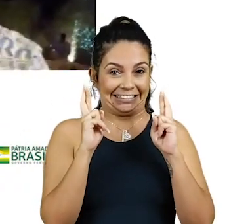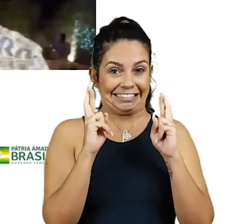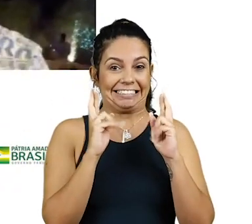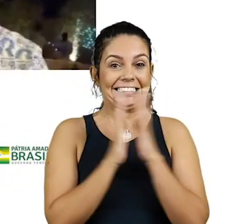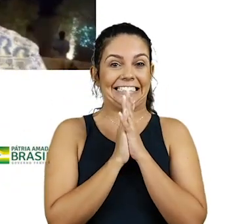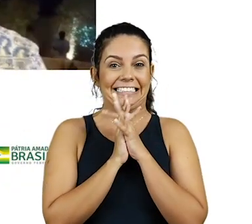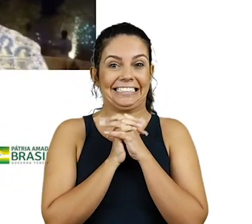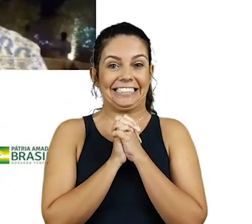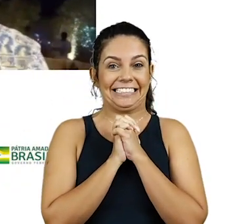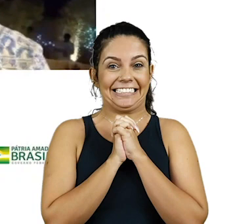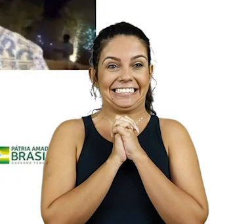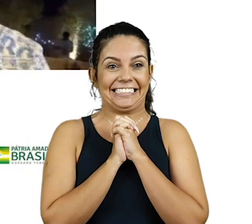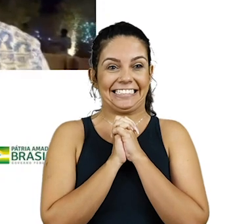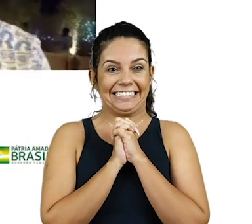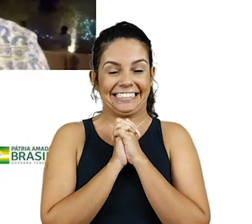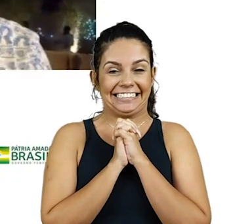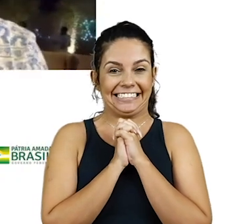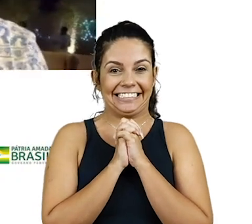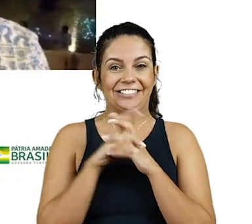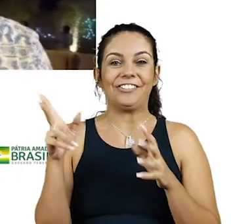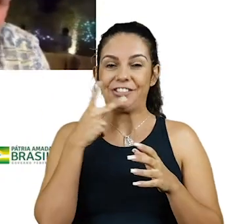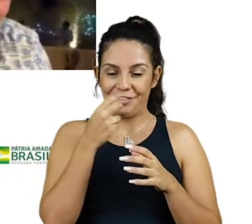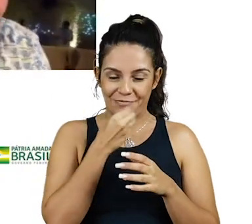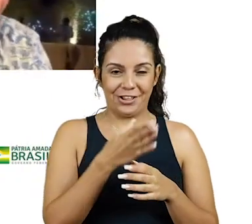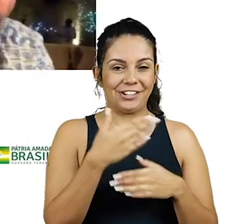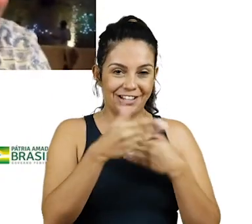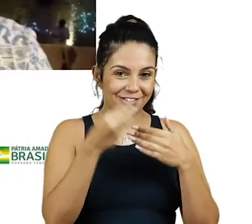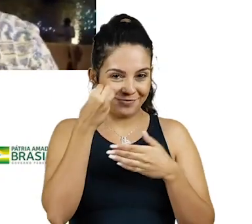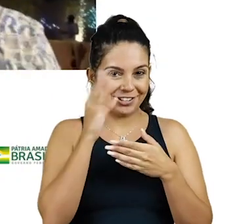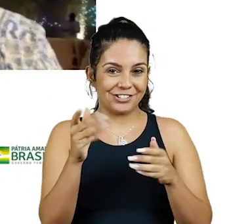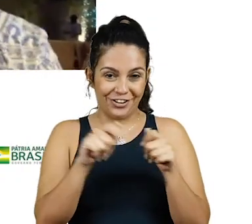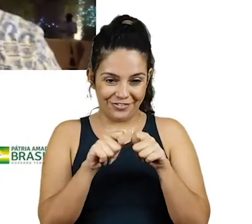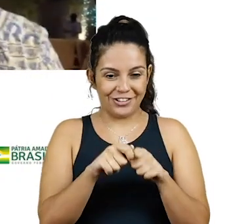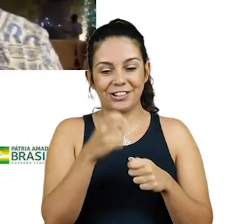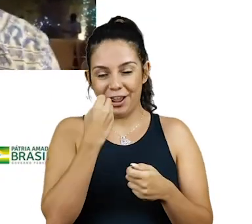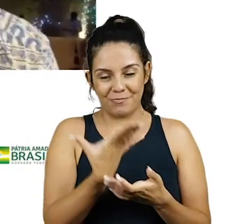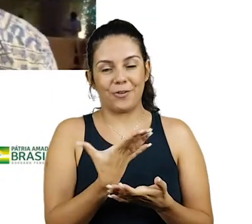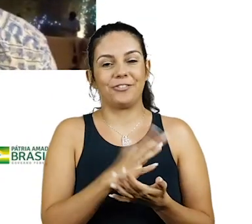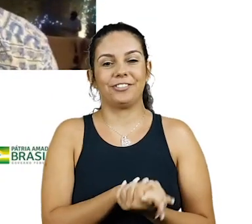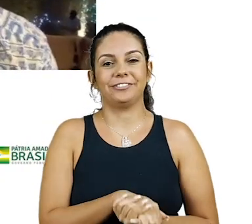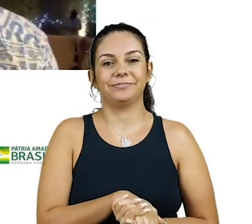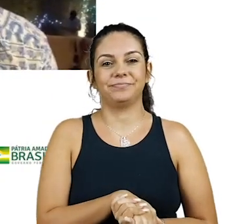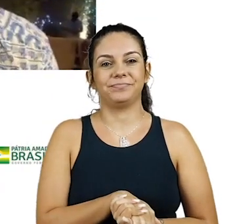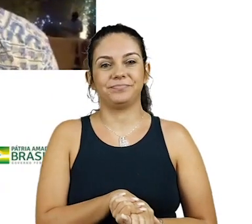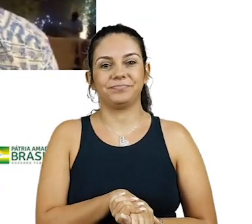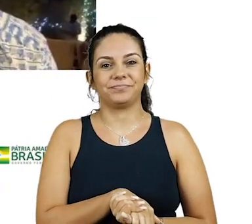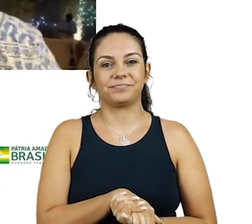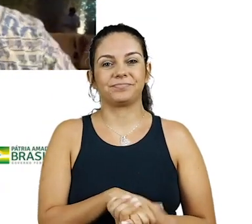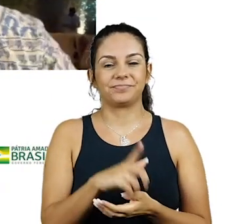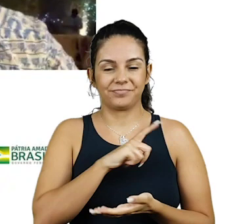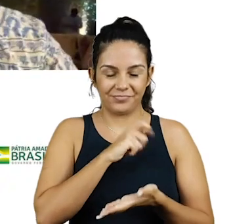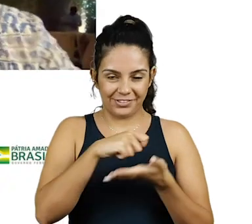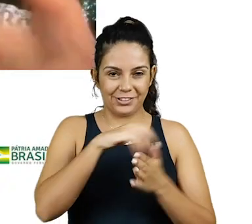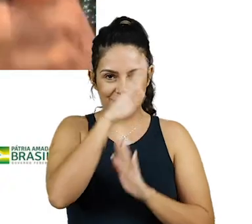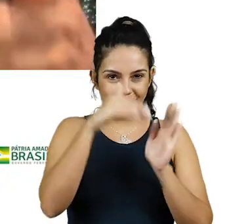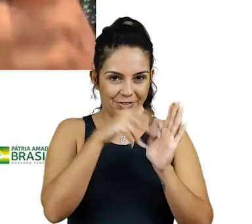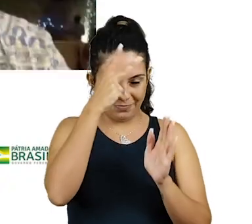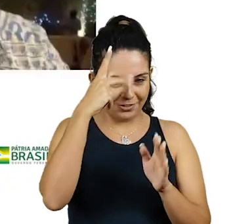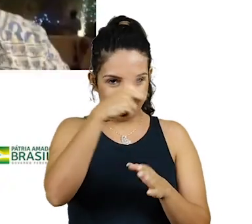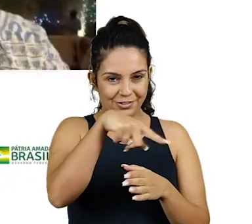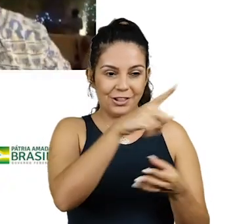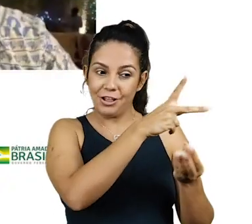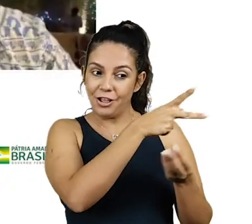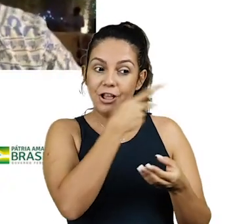eu vou longe. Mas para mim já tá bom, viu? Dessa experiência de ter feito isso e ter esse retorno das pessoas,